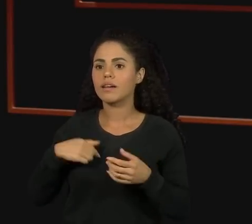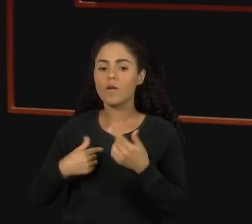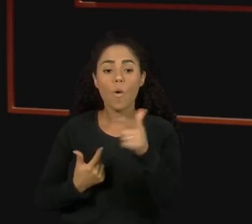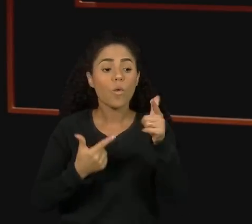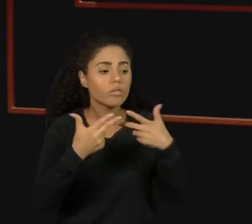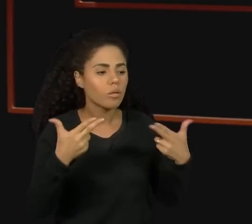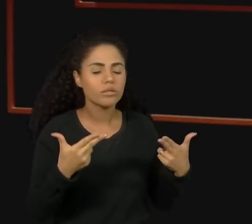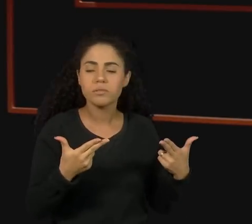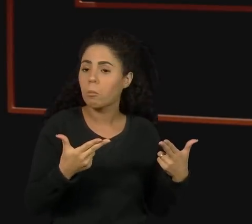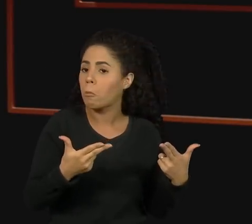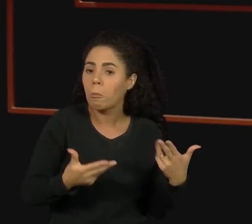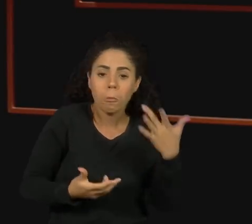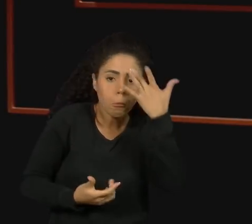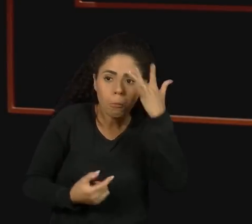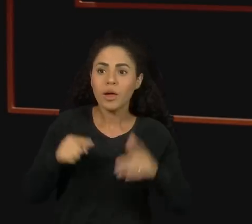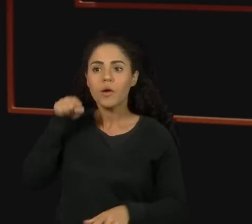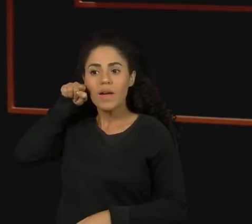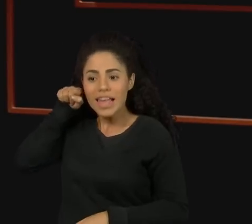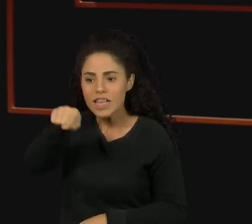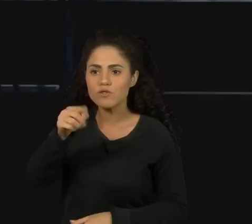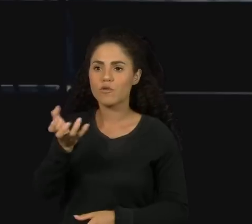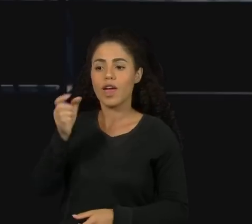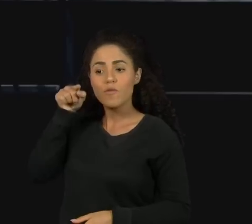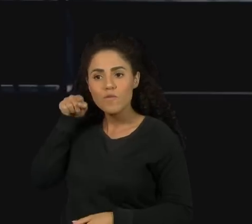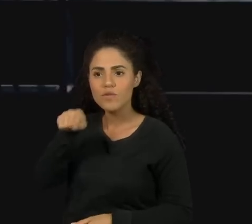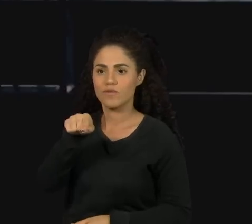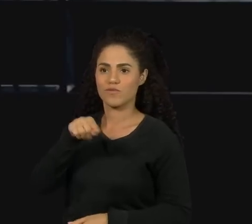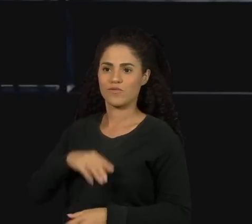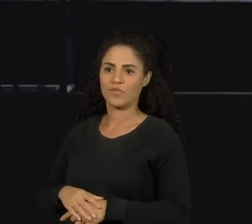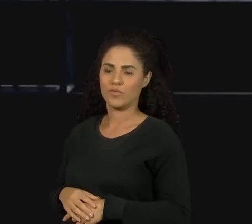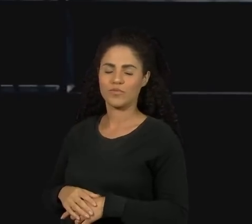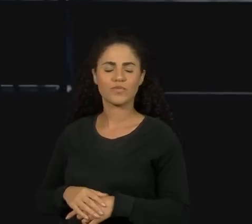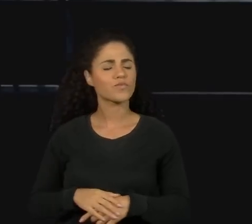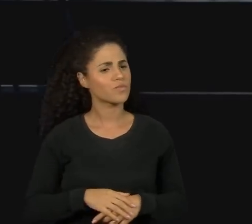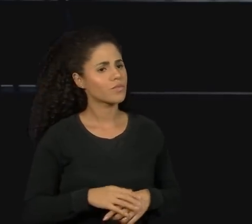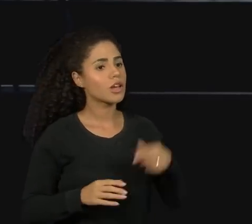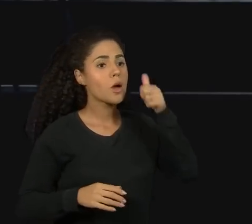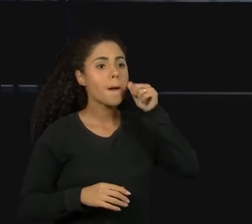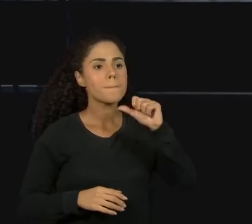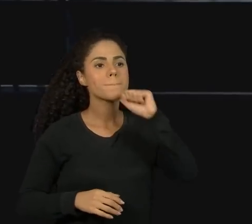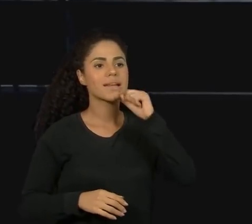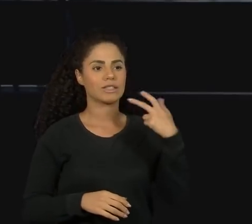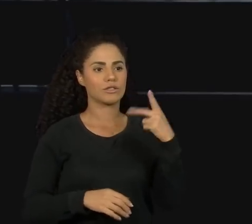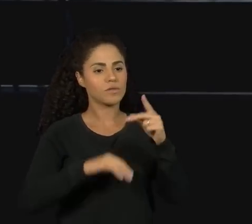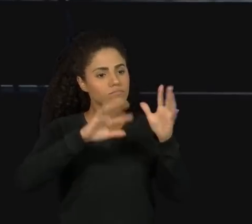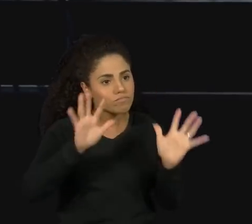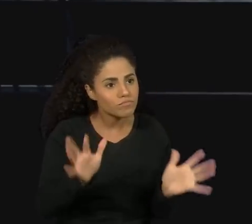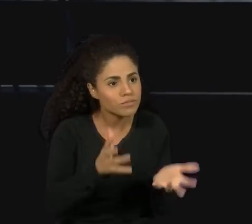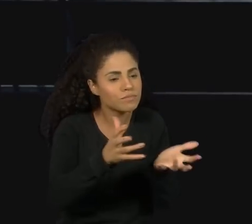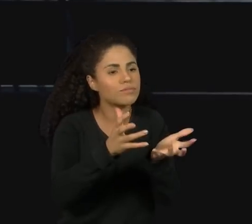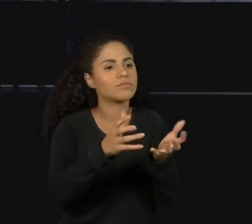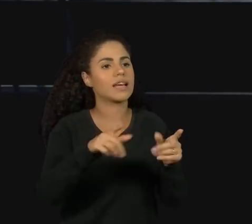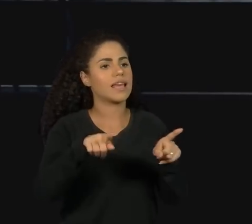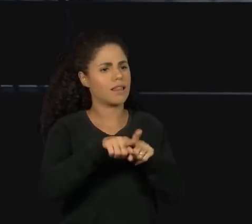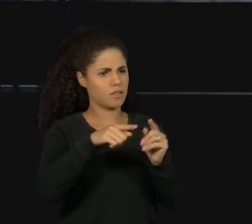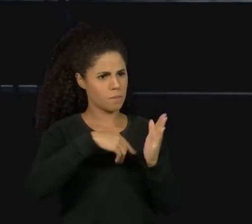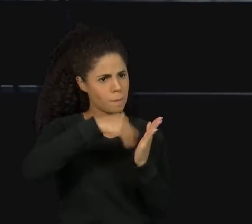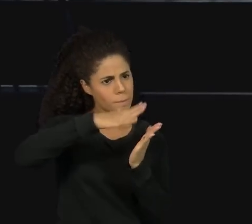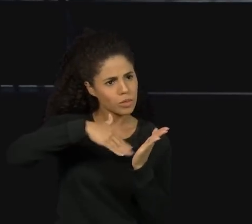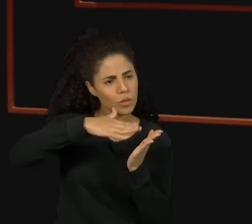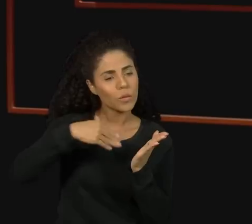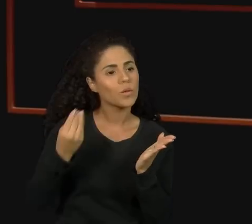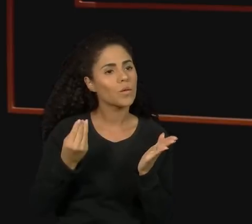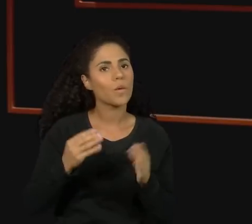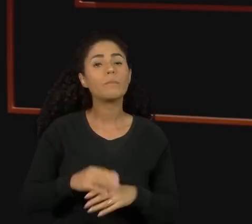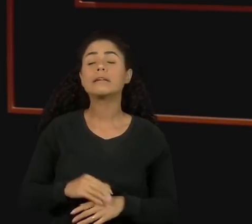saberia fazer outra coisa na minha vida, sim. Você falou que sua mãe foi sua grande guia e ela também é pintora. Sim,